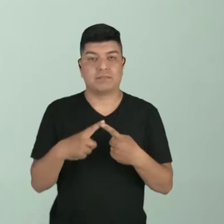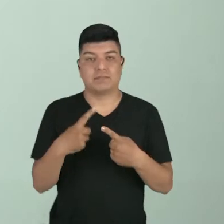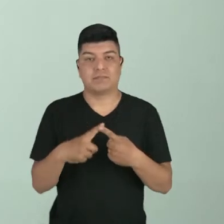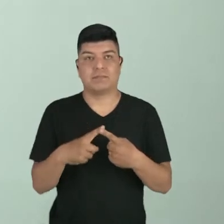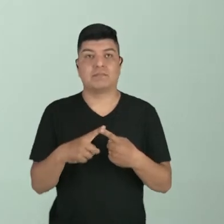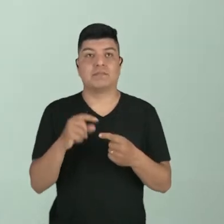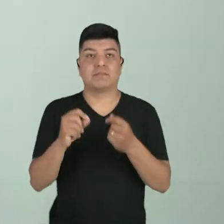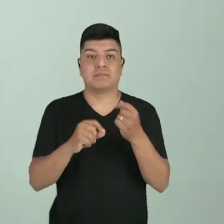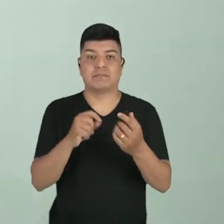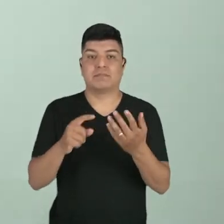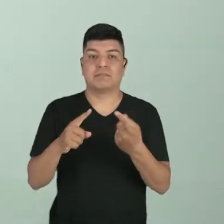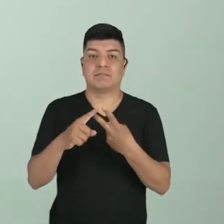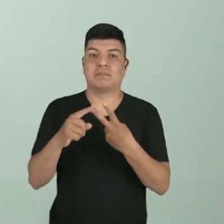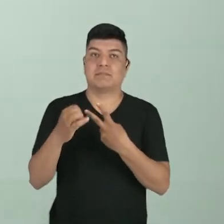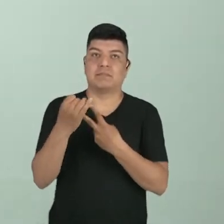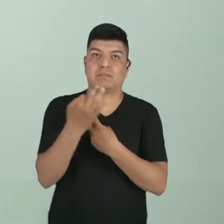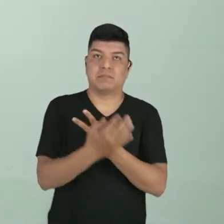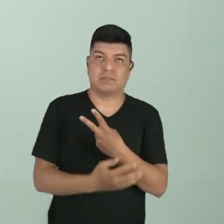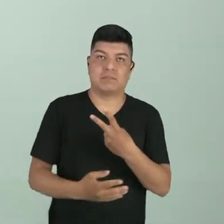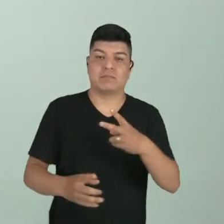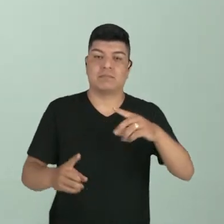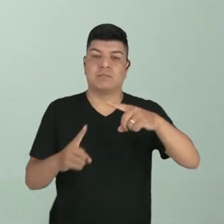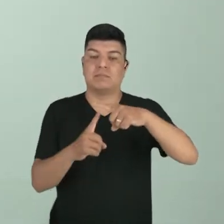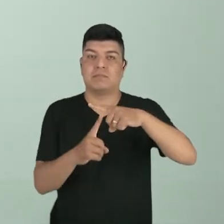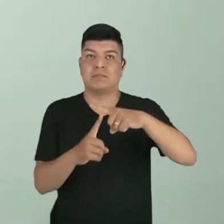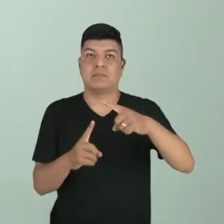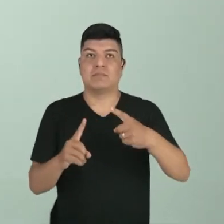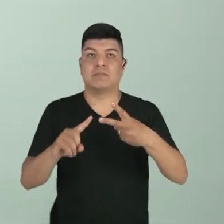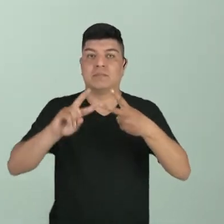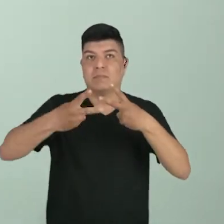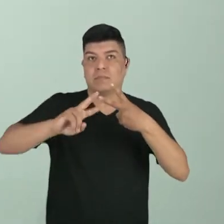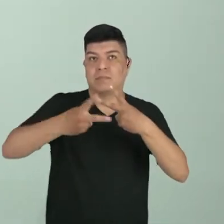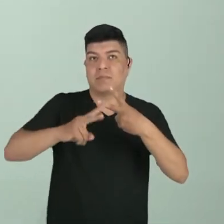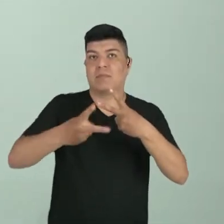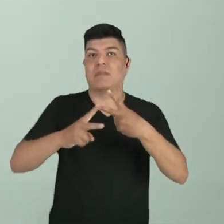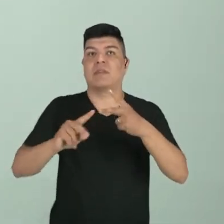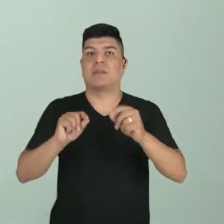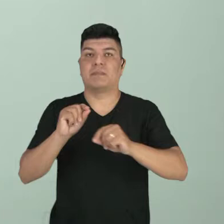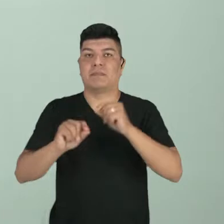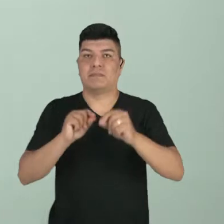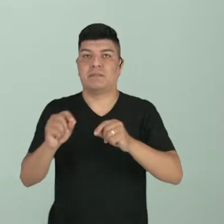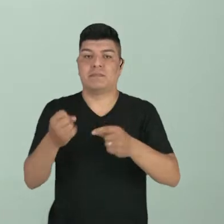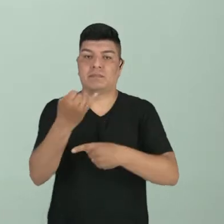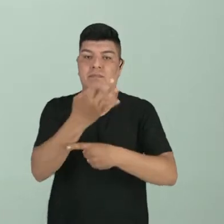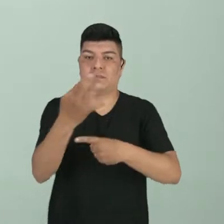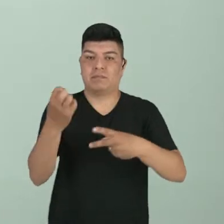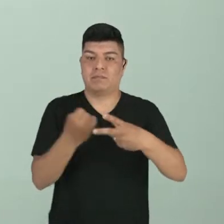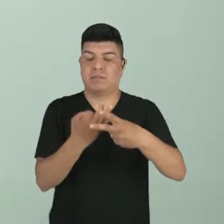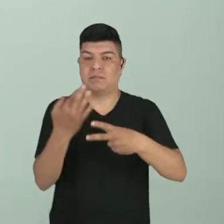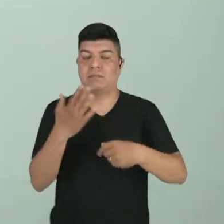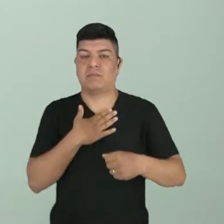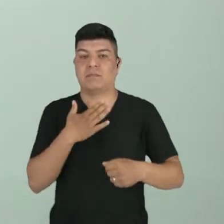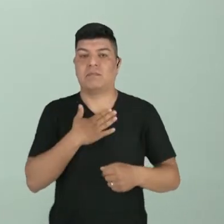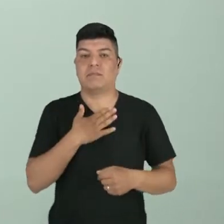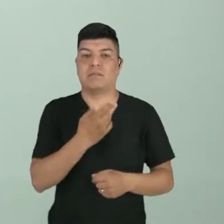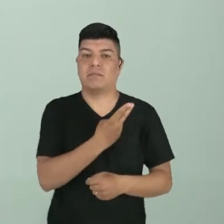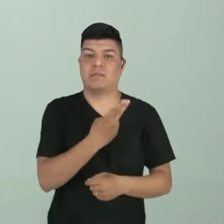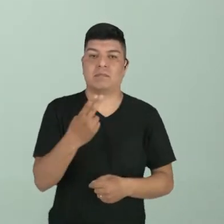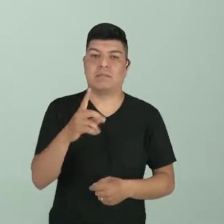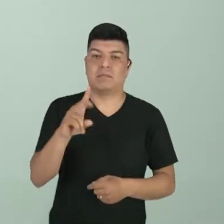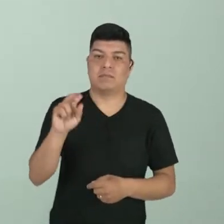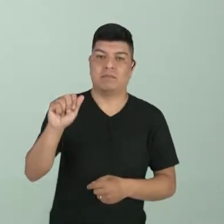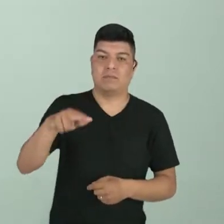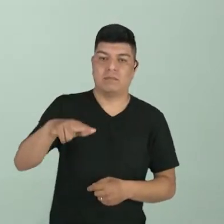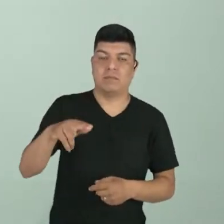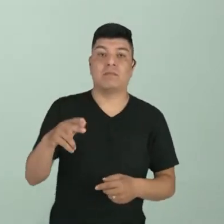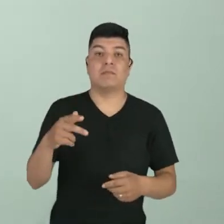sobre a racionalização de denominadores e potências com expoente fracionário. Meu nome é Luan Felipe, sou professor de matemática da rede pública. Então,